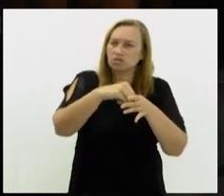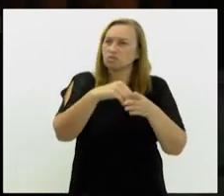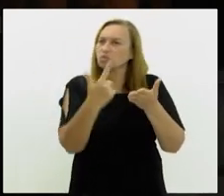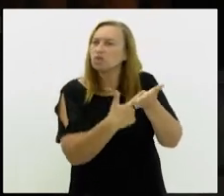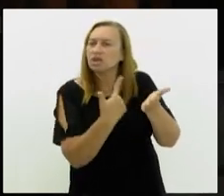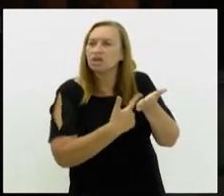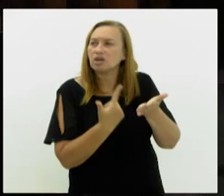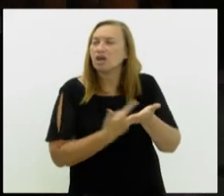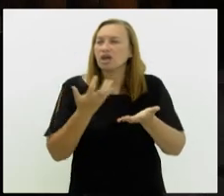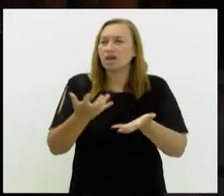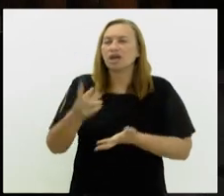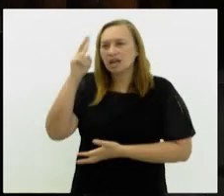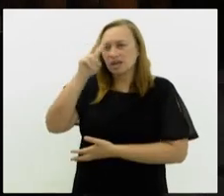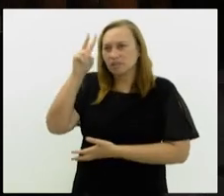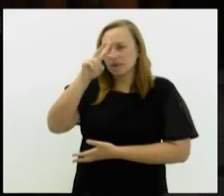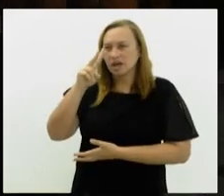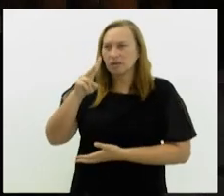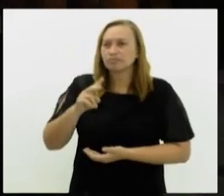lembrar que na nossa rede estadual,